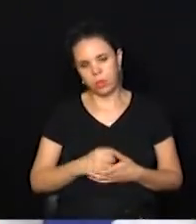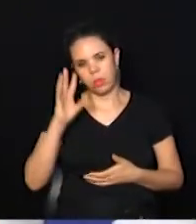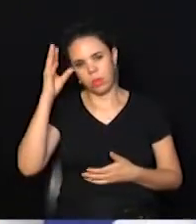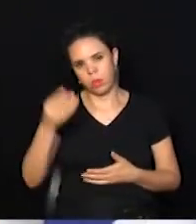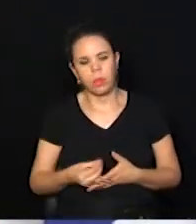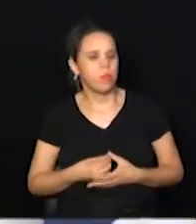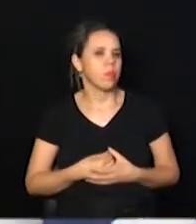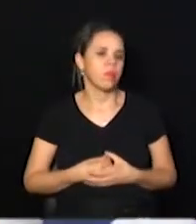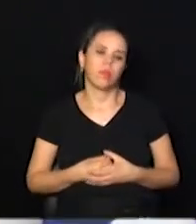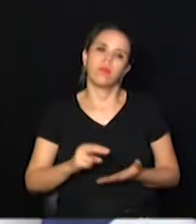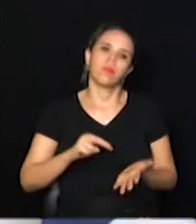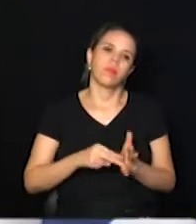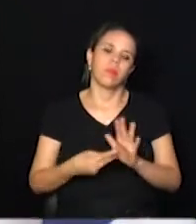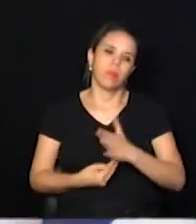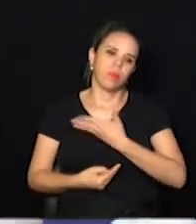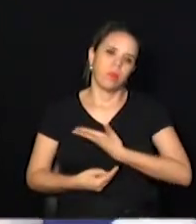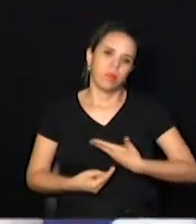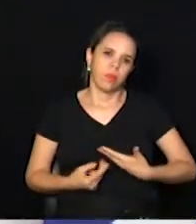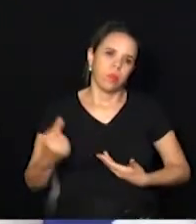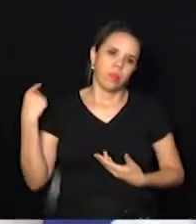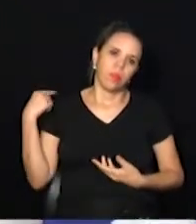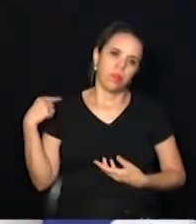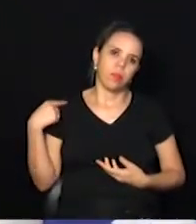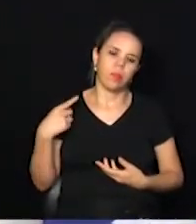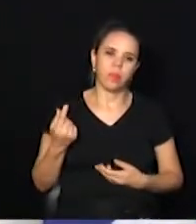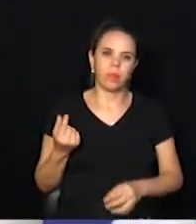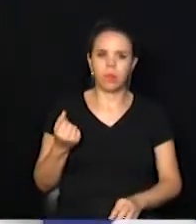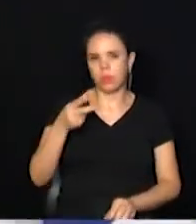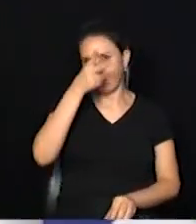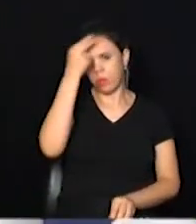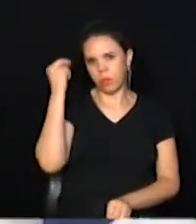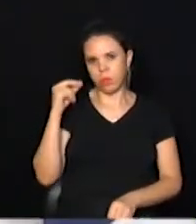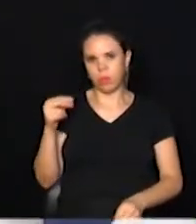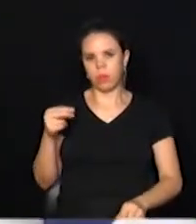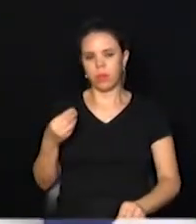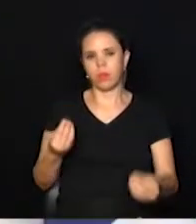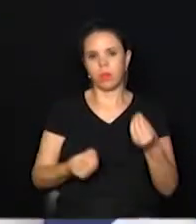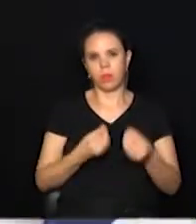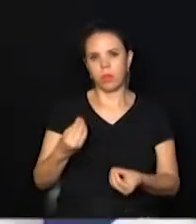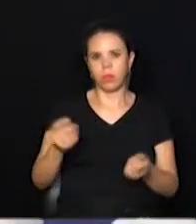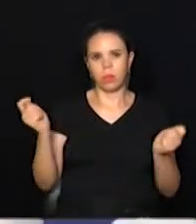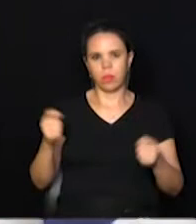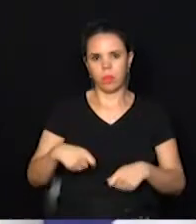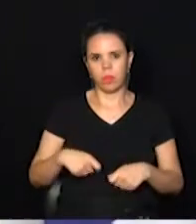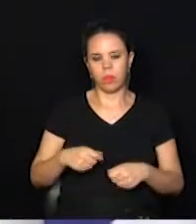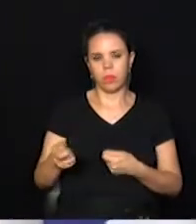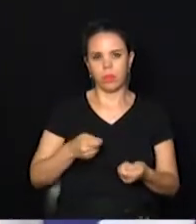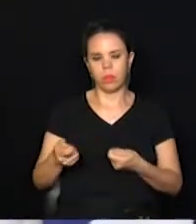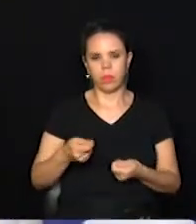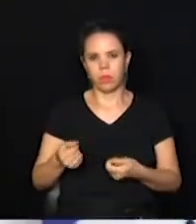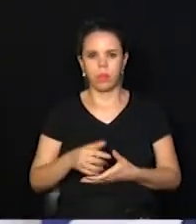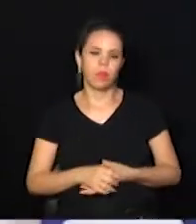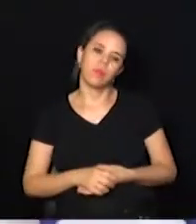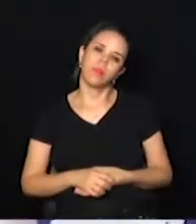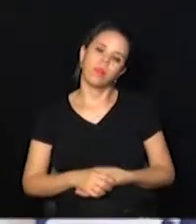entenderam o que era um governo, o que era o dinheiro público e como é que podia controlar esse dinheiro.